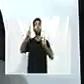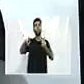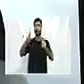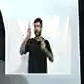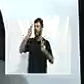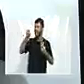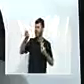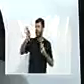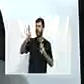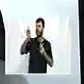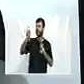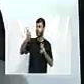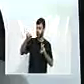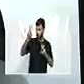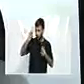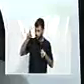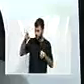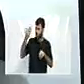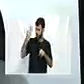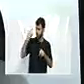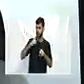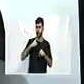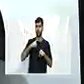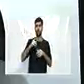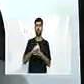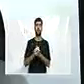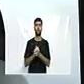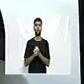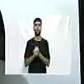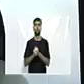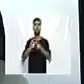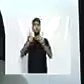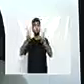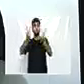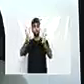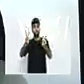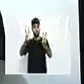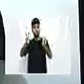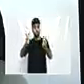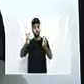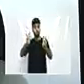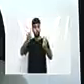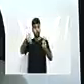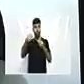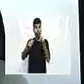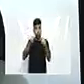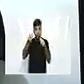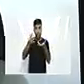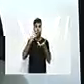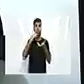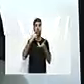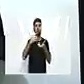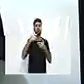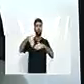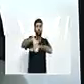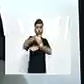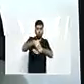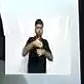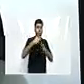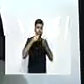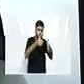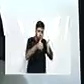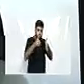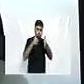to também tava presente na na época também que nós fizemos aquelas limpezas de rua por rua bairro por